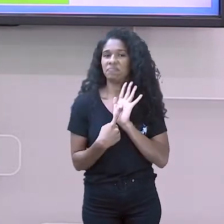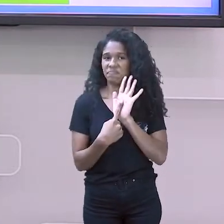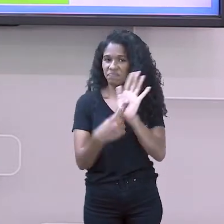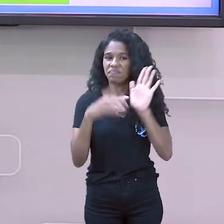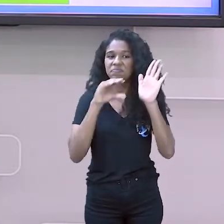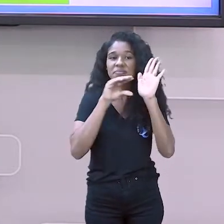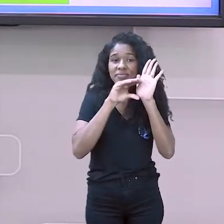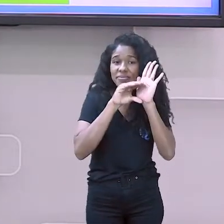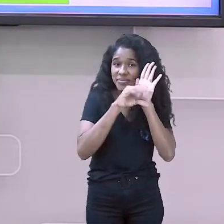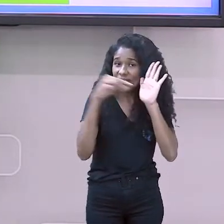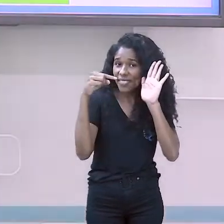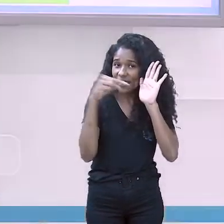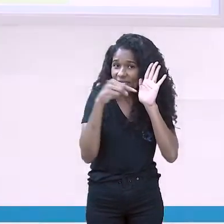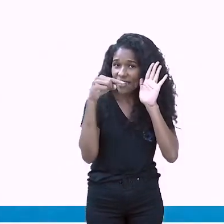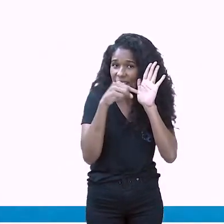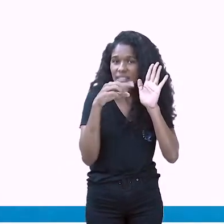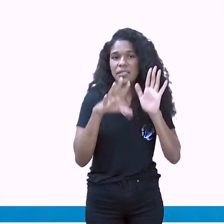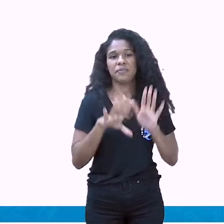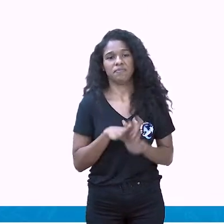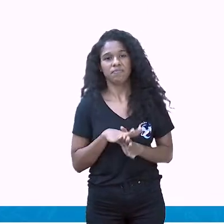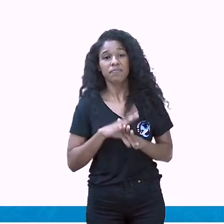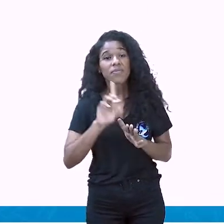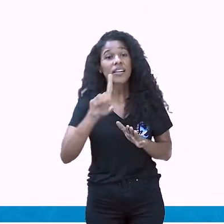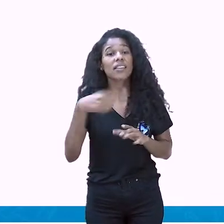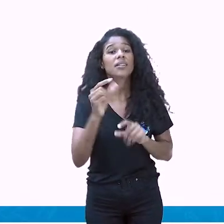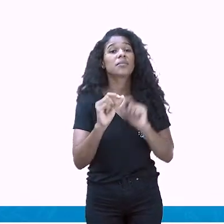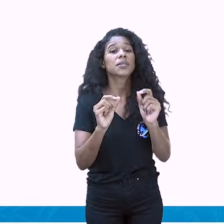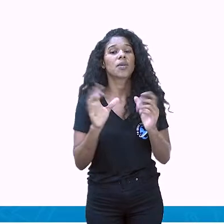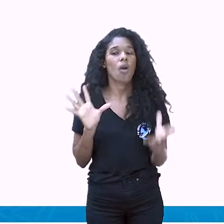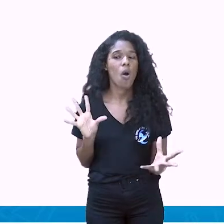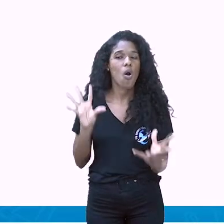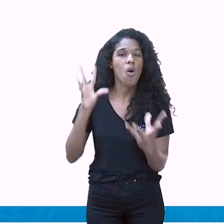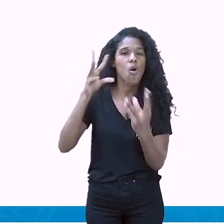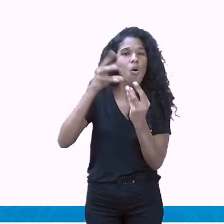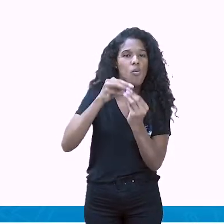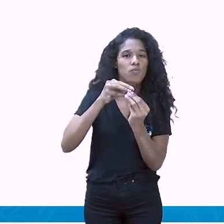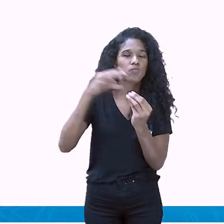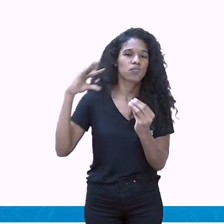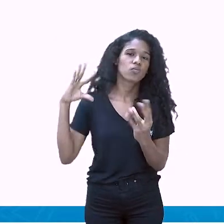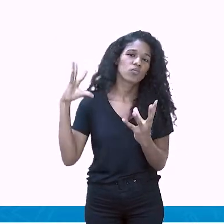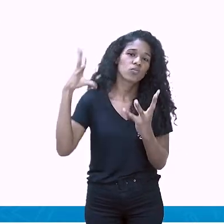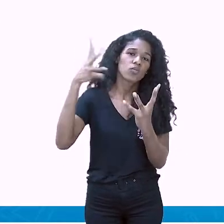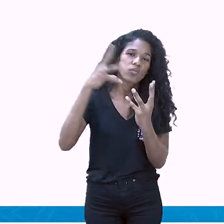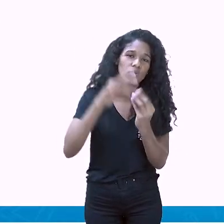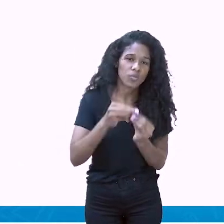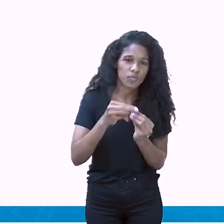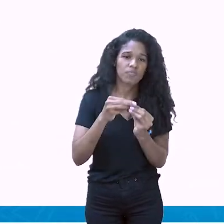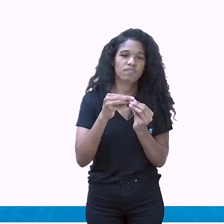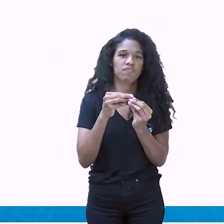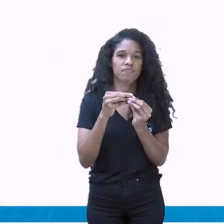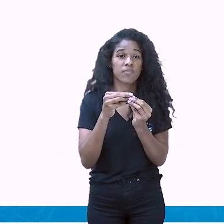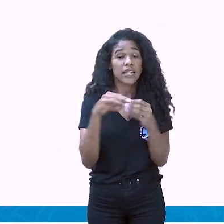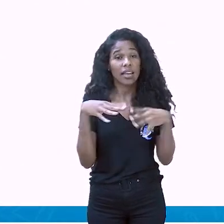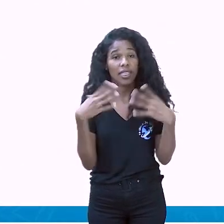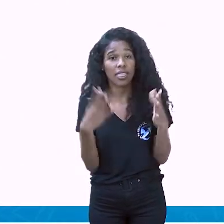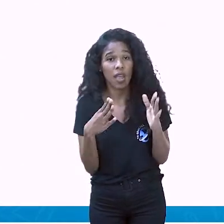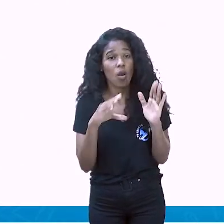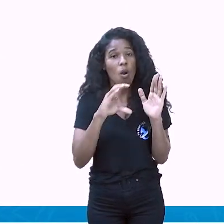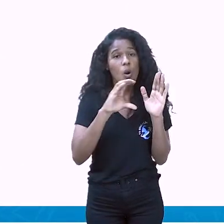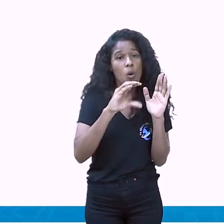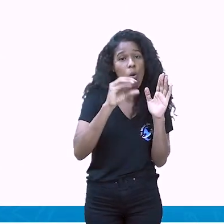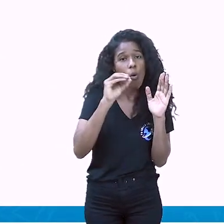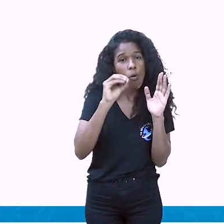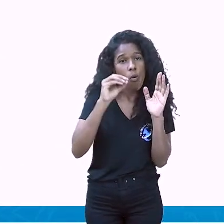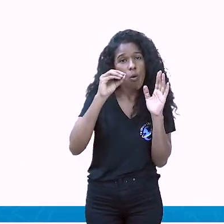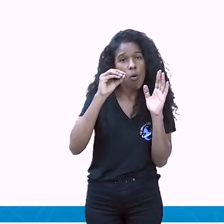chegar aonde? Na conclusão. Isso mesmo, na conclusão, que quer dizer o quê? A própria palavra já